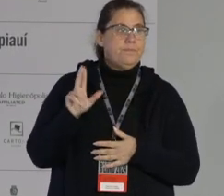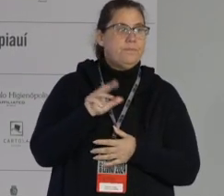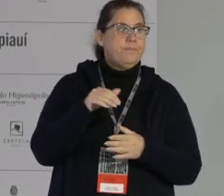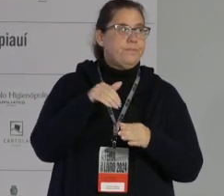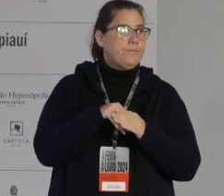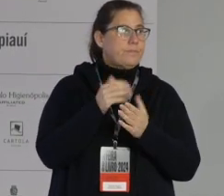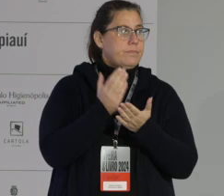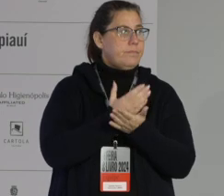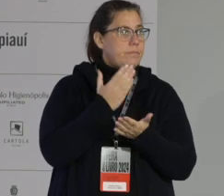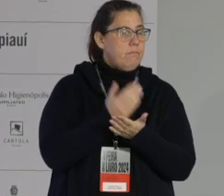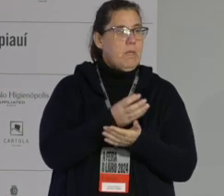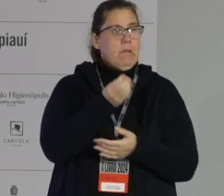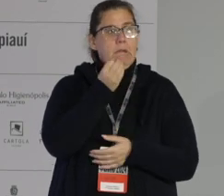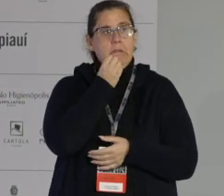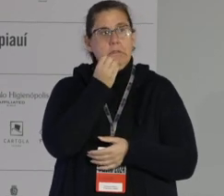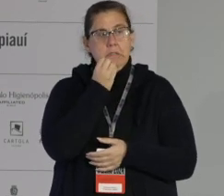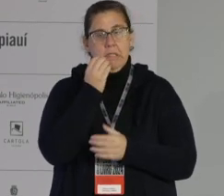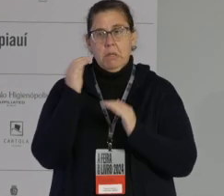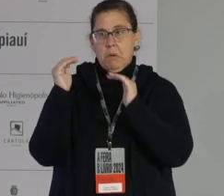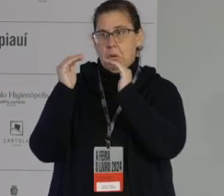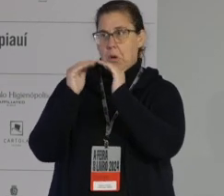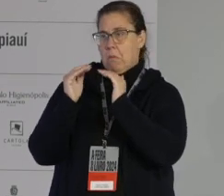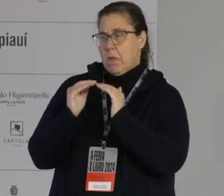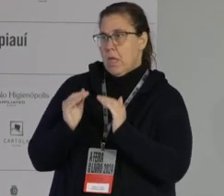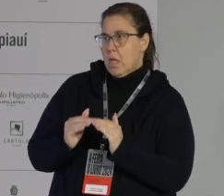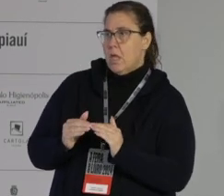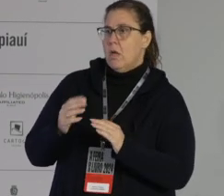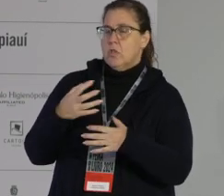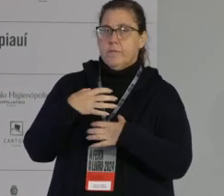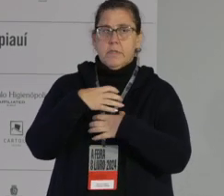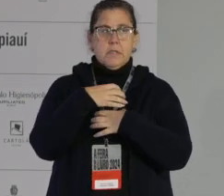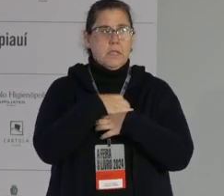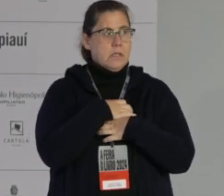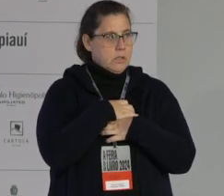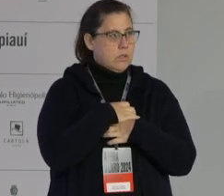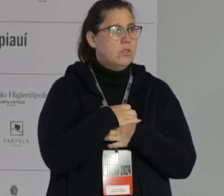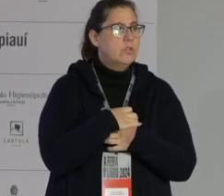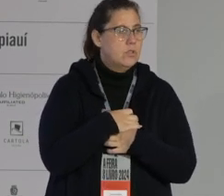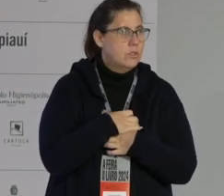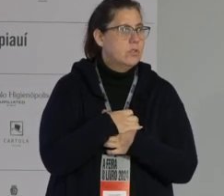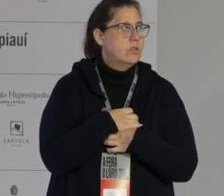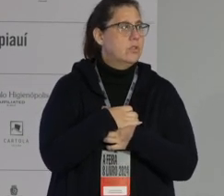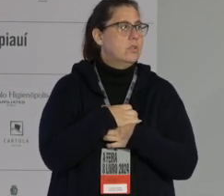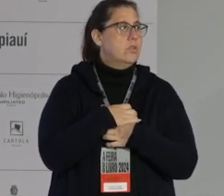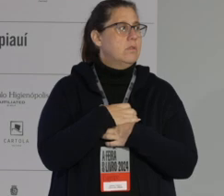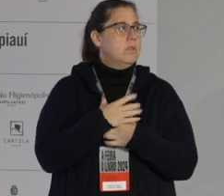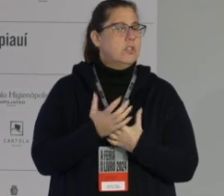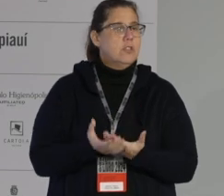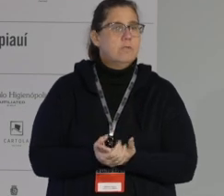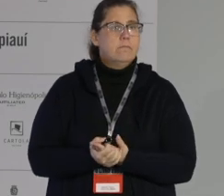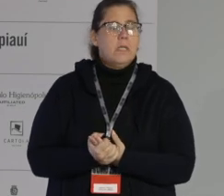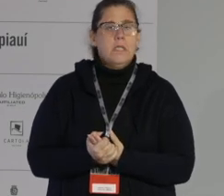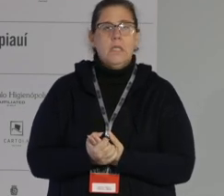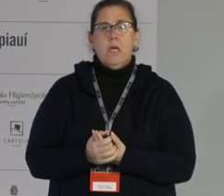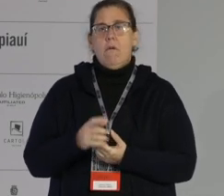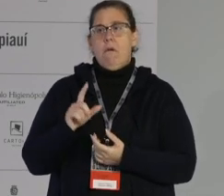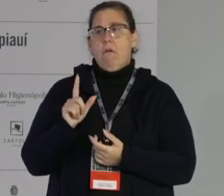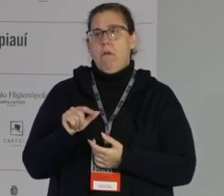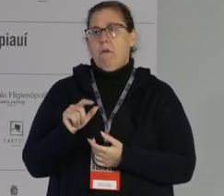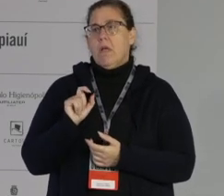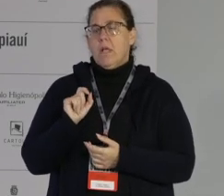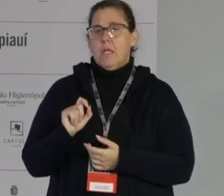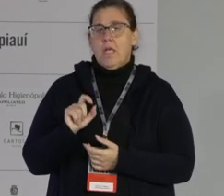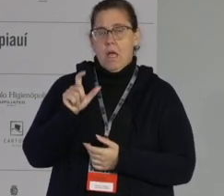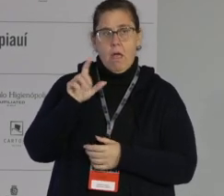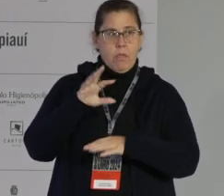como tentando enquadrar aquilo que a gente estava sentindo num sintoma, e na verdade quem tá,